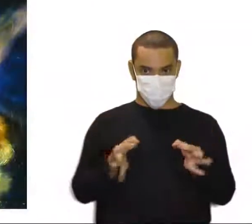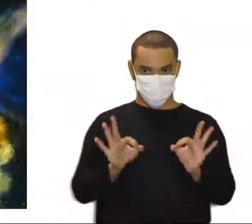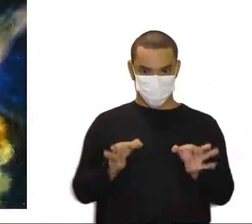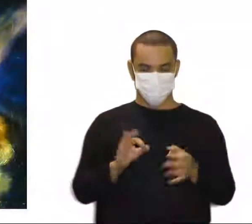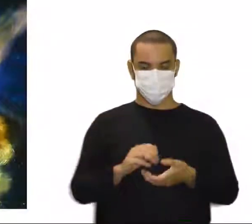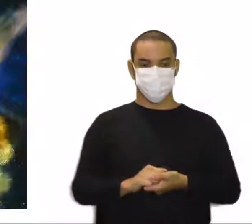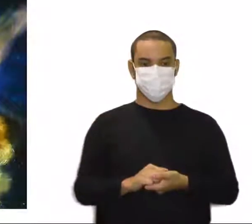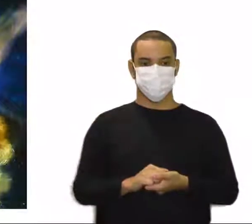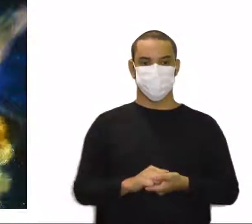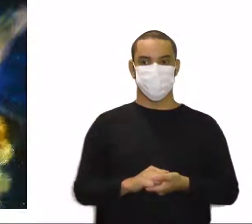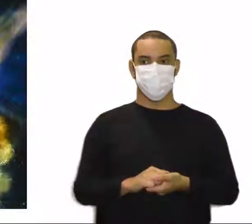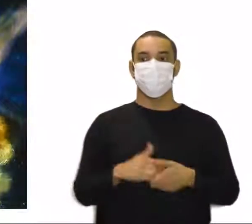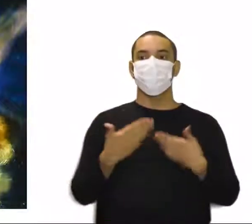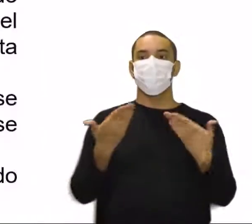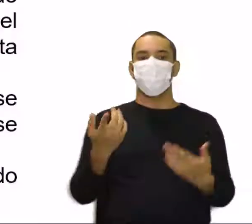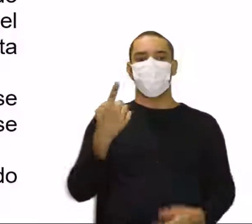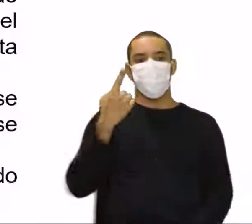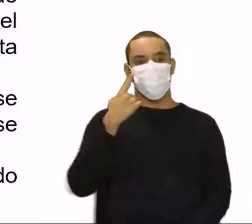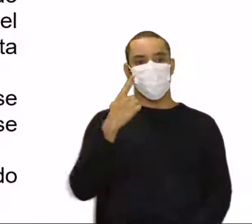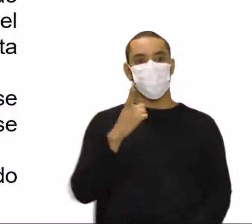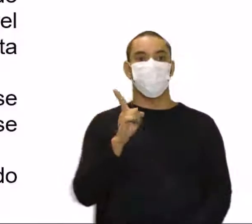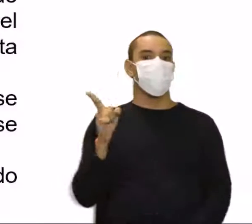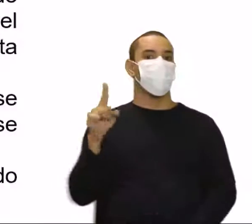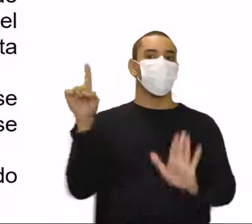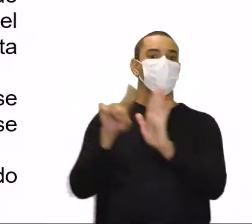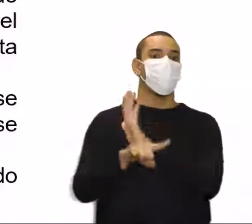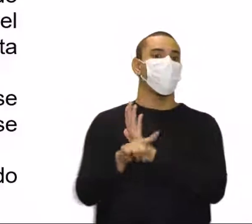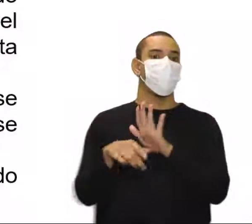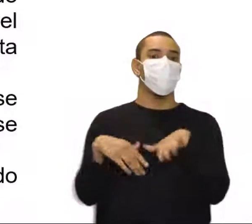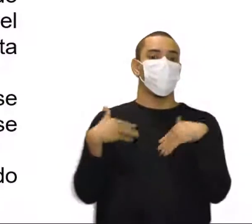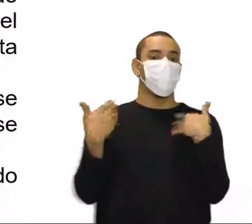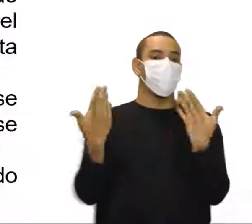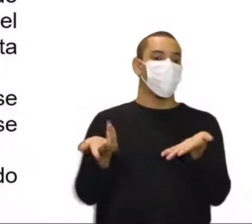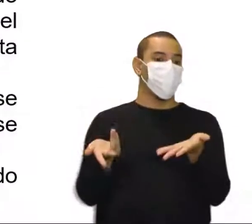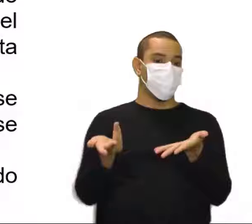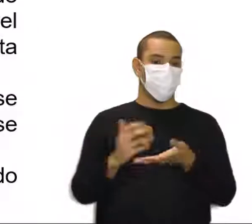aqui vamos julgar. E aqui ele está perguntando, né?